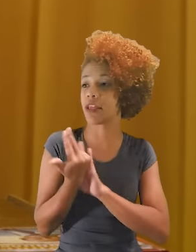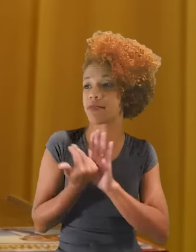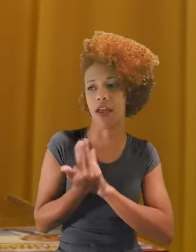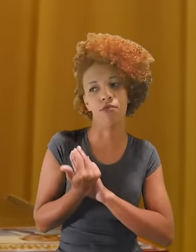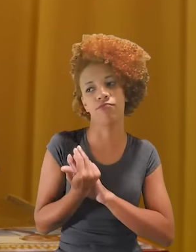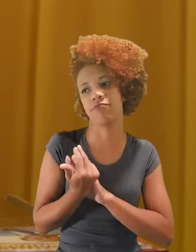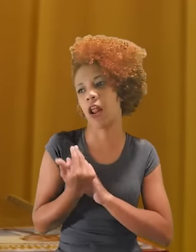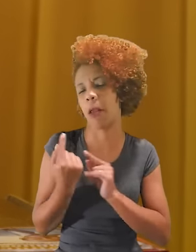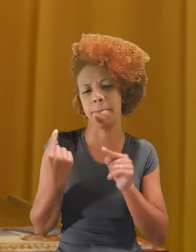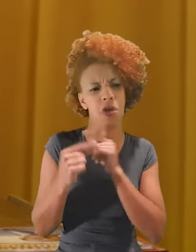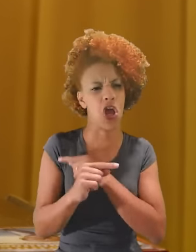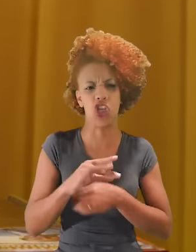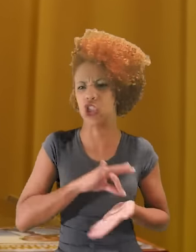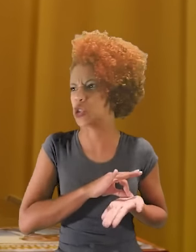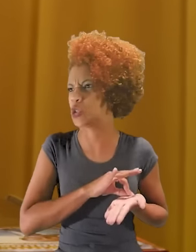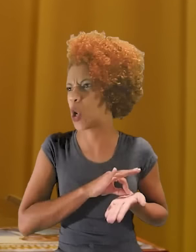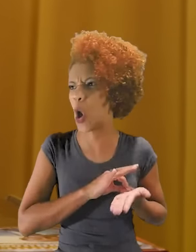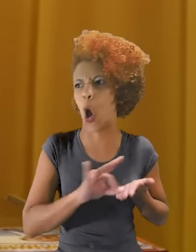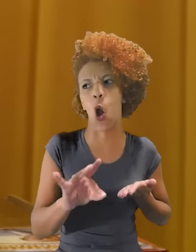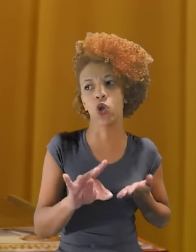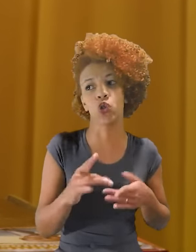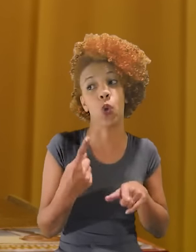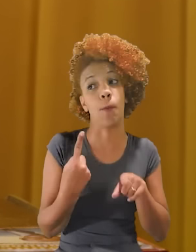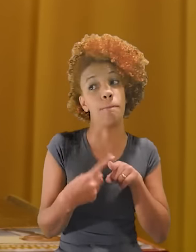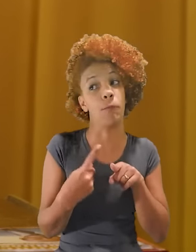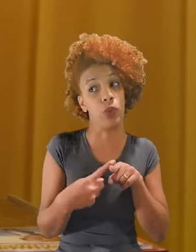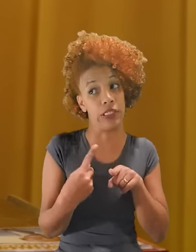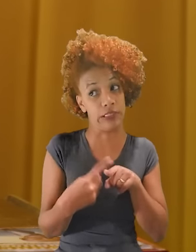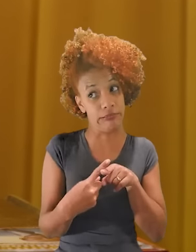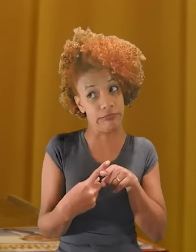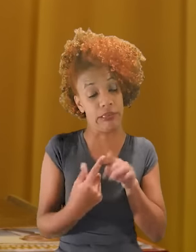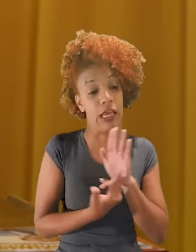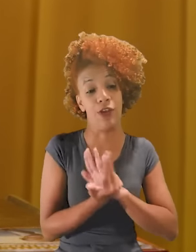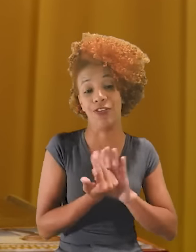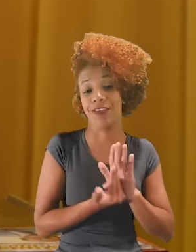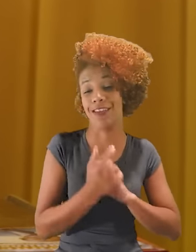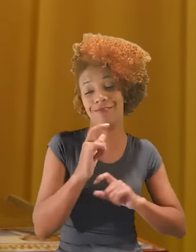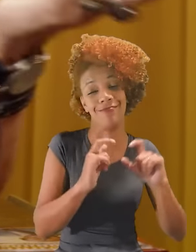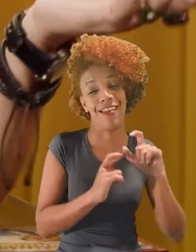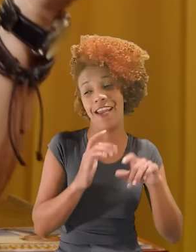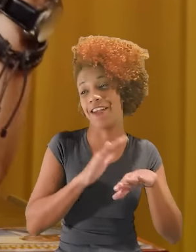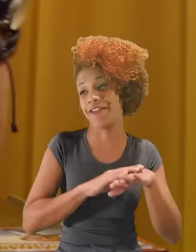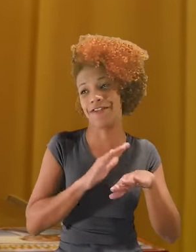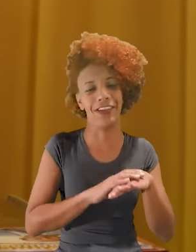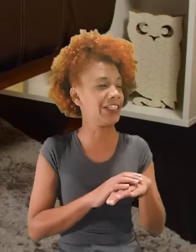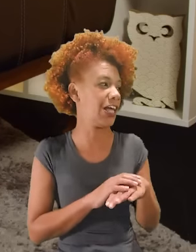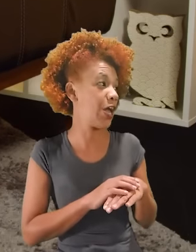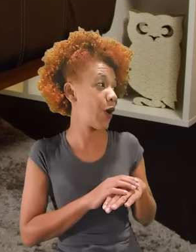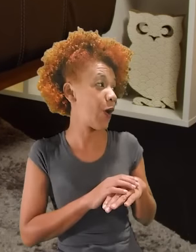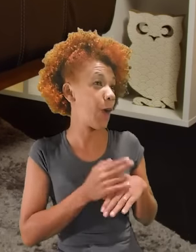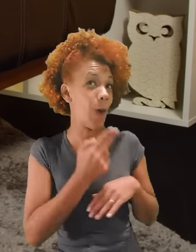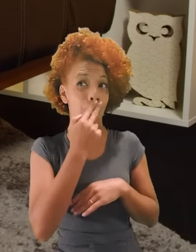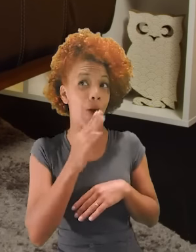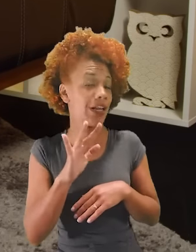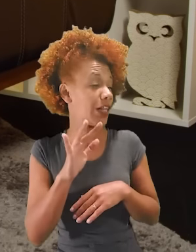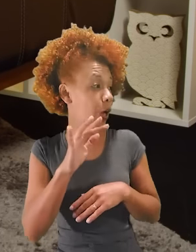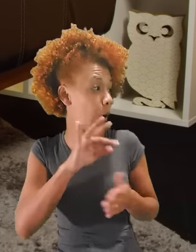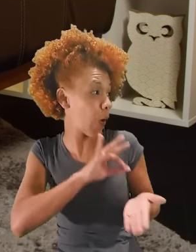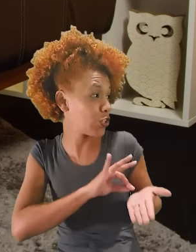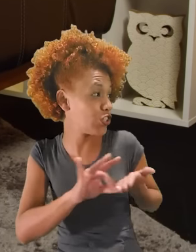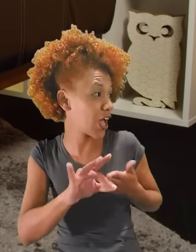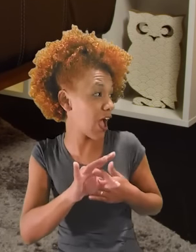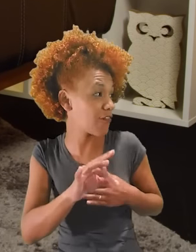eu tinha ódio mortal dele. Os caras falam que o cara tinha um ódio ferrado, porque realmente o desenho... Cara, é hilário, ele faz... Louco, ele faz, o Hitler odiava a Disney. Odiava, porque ele